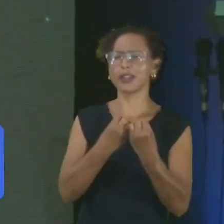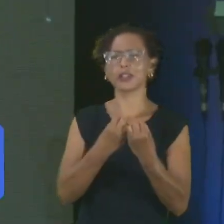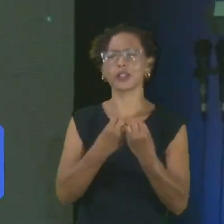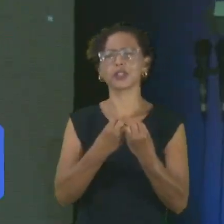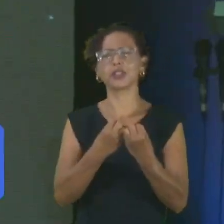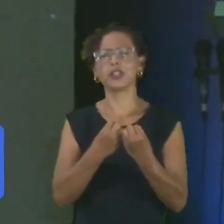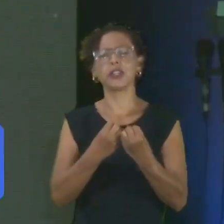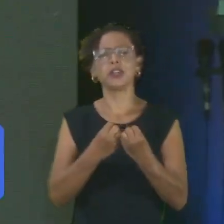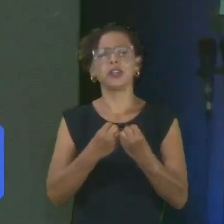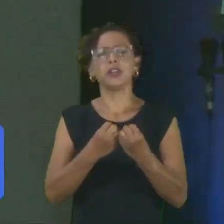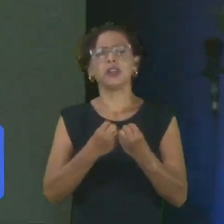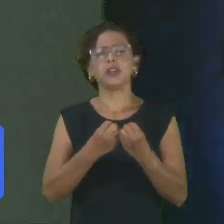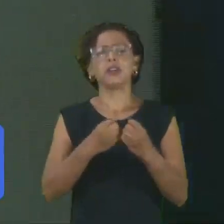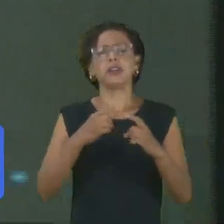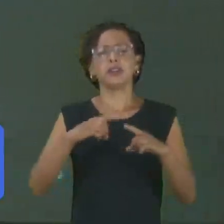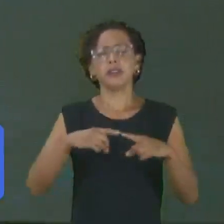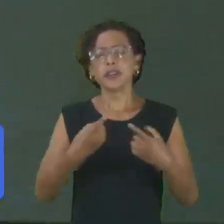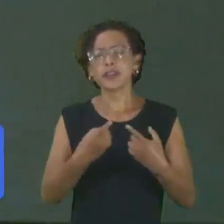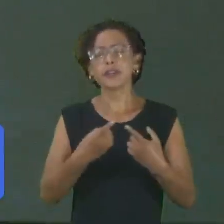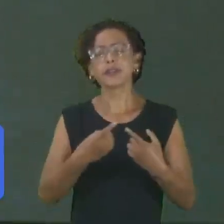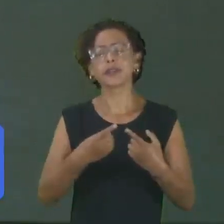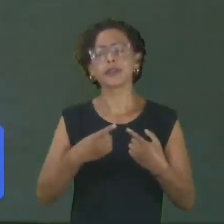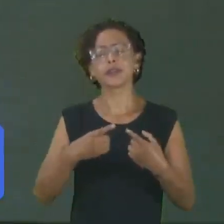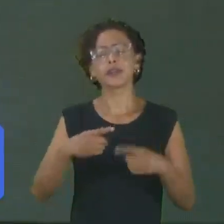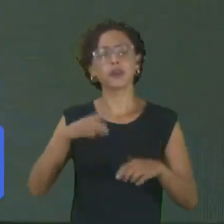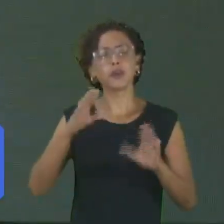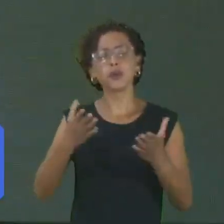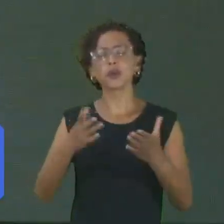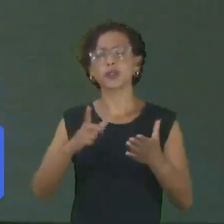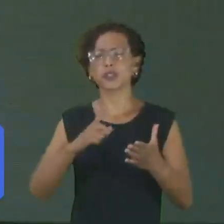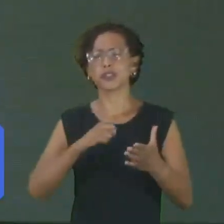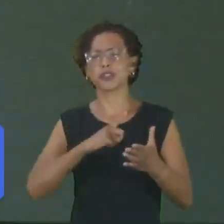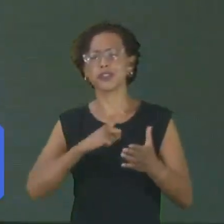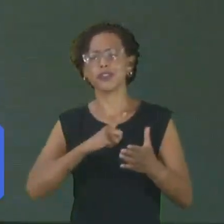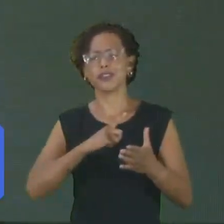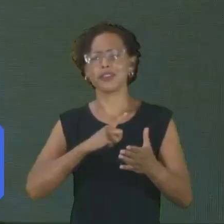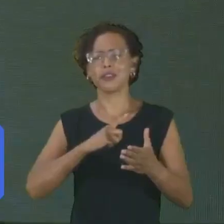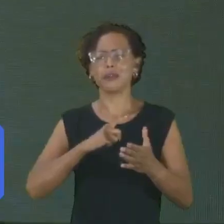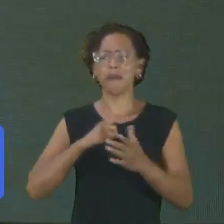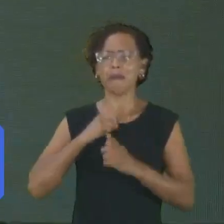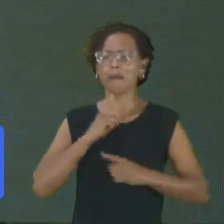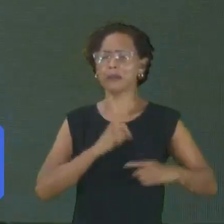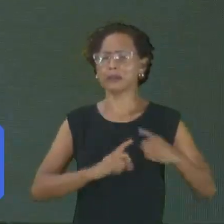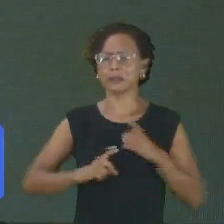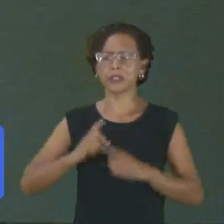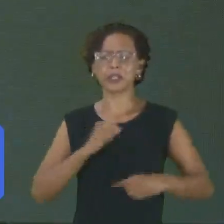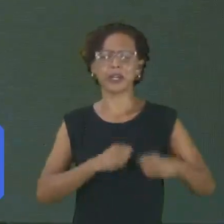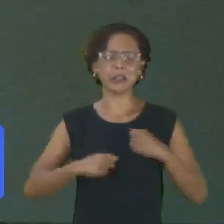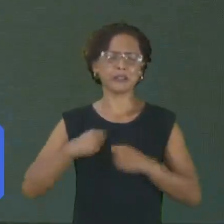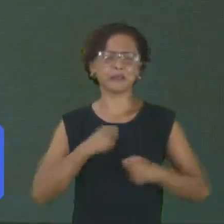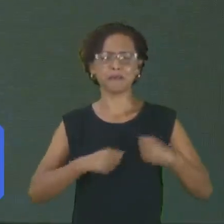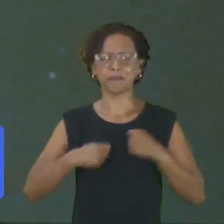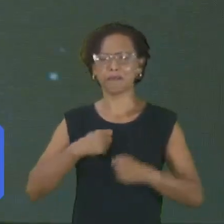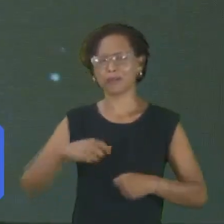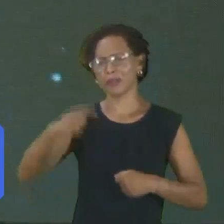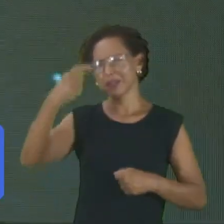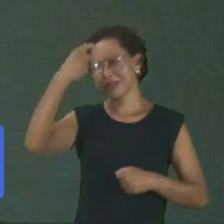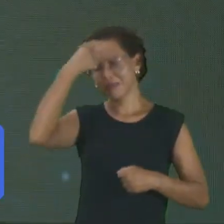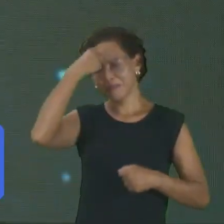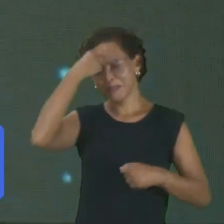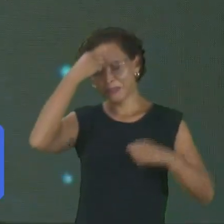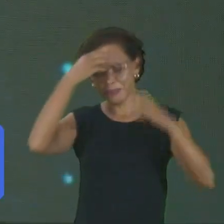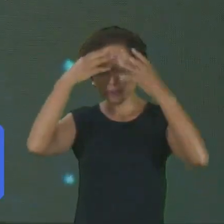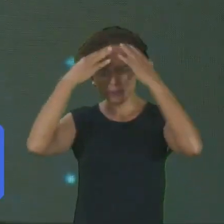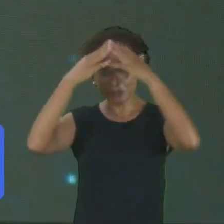tem desiludido os homens. Isto tem gerado uma frustração na mente, no coração